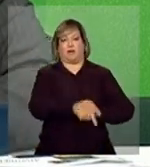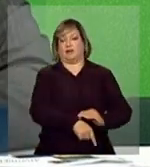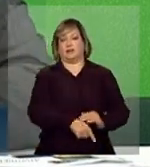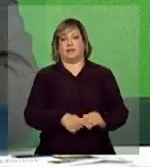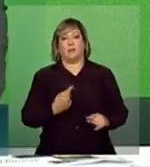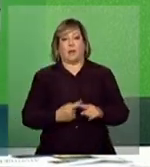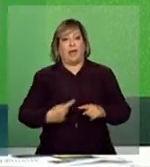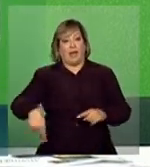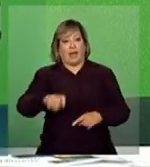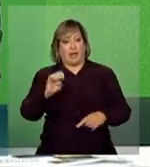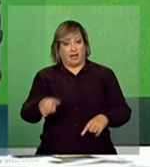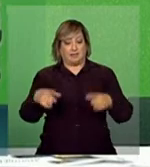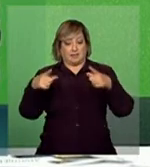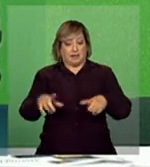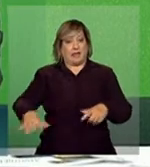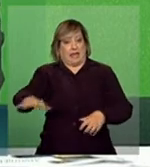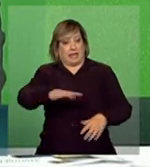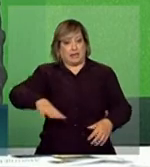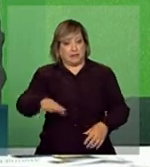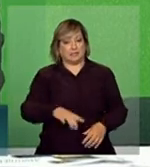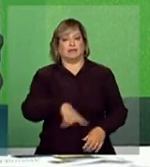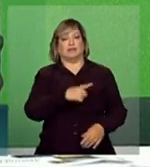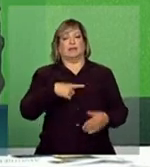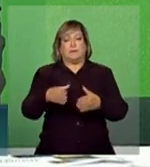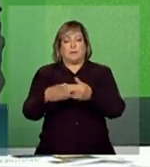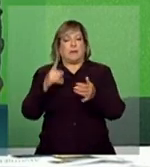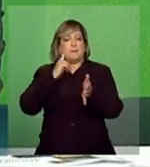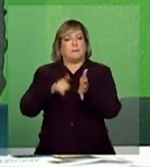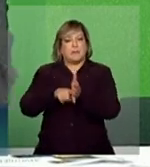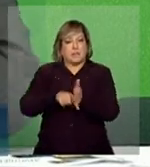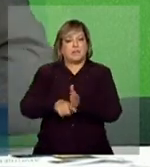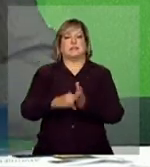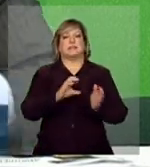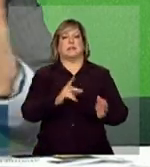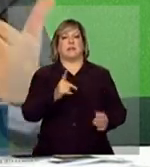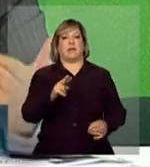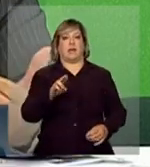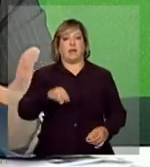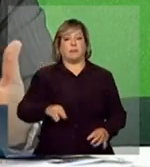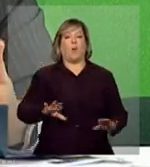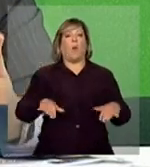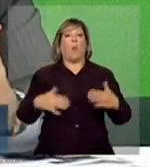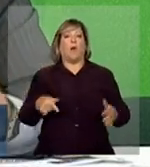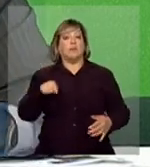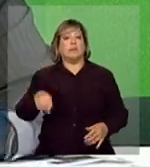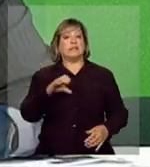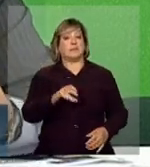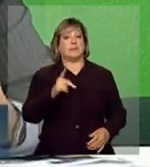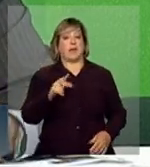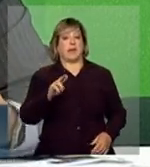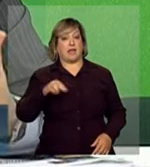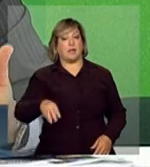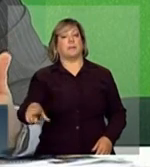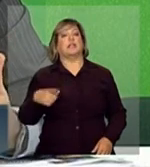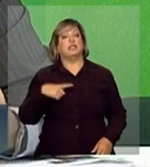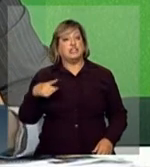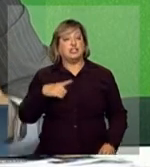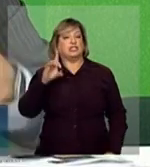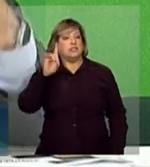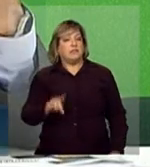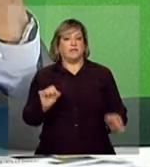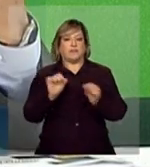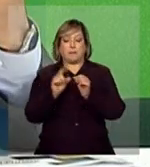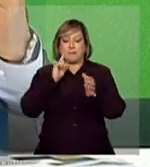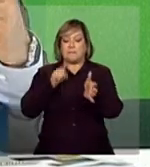são áreas que foram requeridas e pesquisadas pela CPRM quando a CPRM detinha o direito de fazer